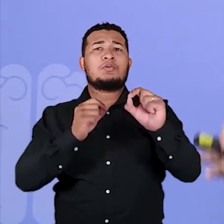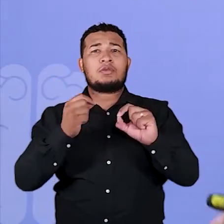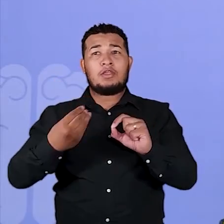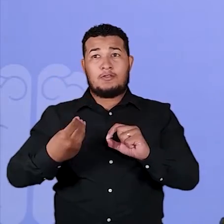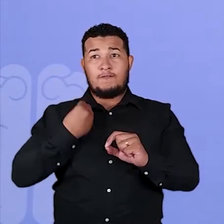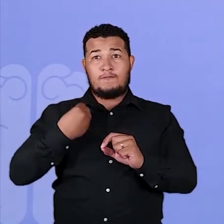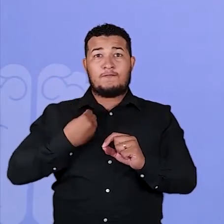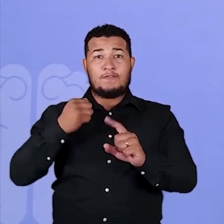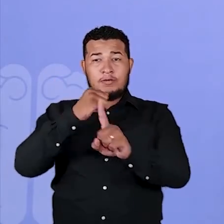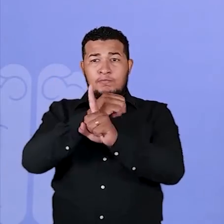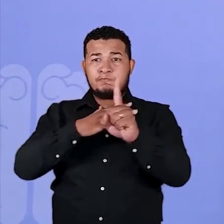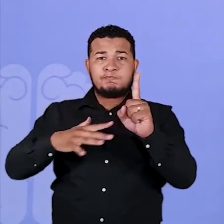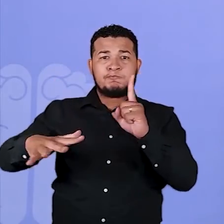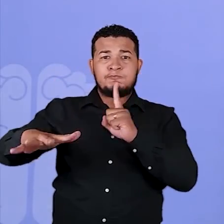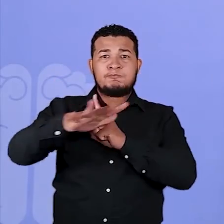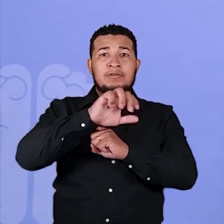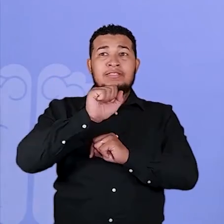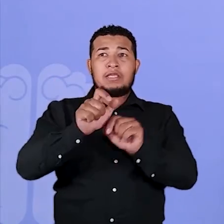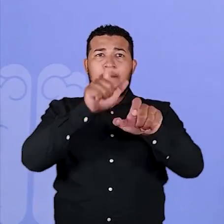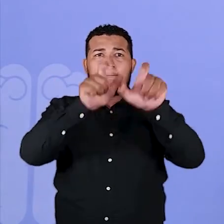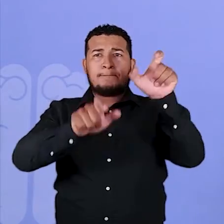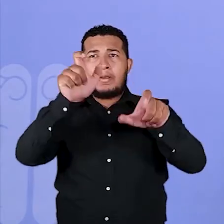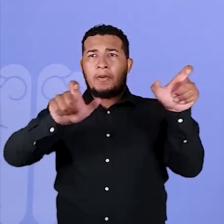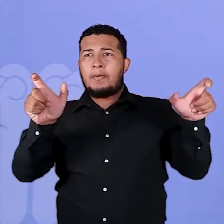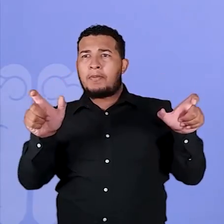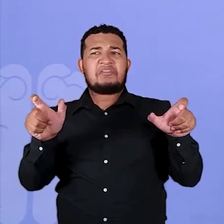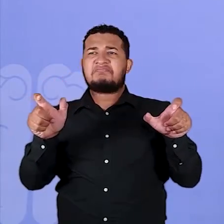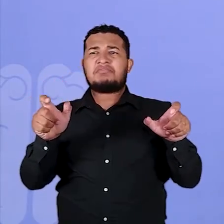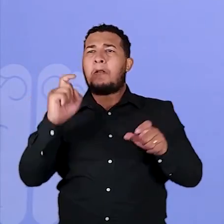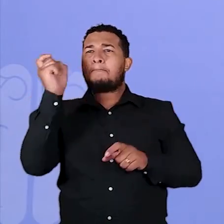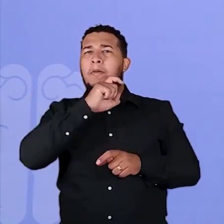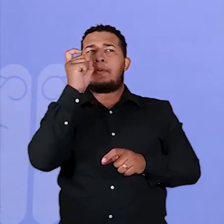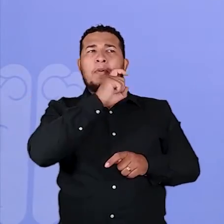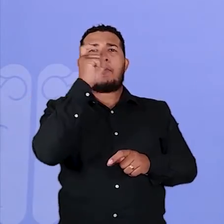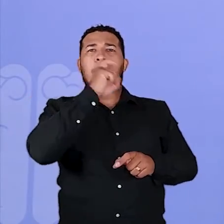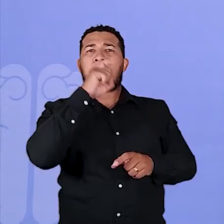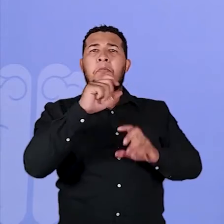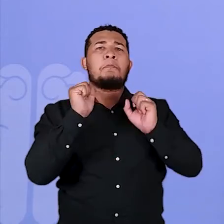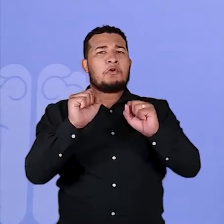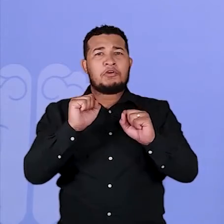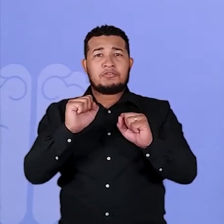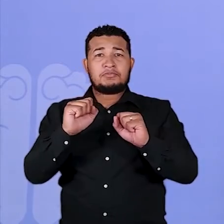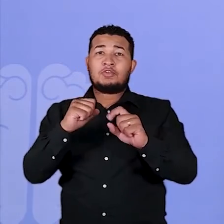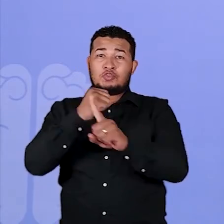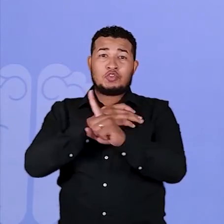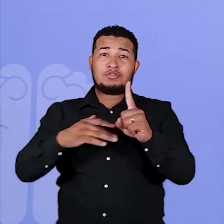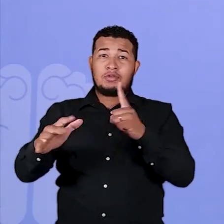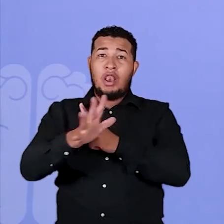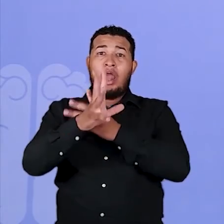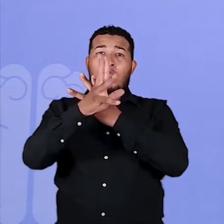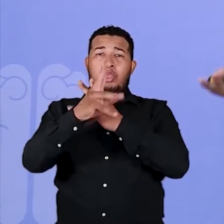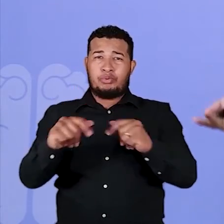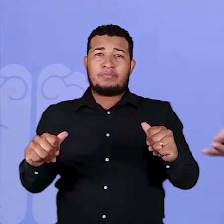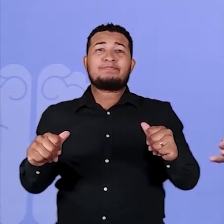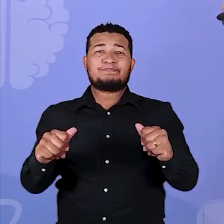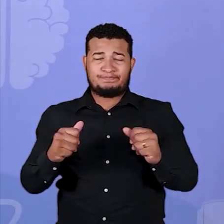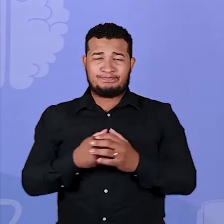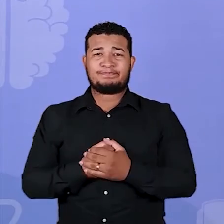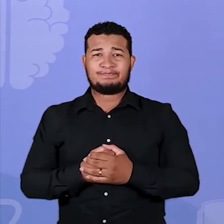em sociedade se todas as pessoas se sentissem autorizadas a mentir? A vida em sociedade